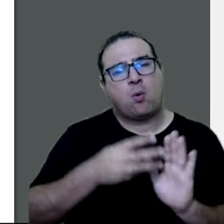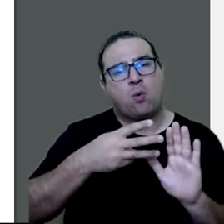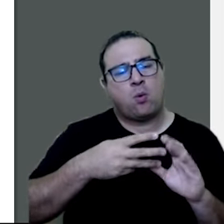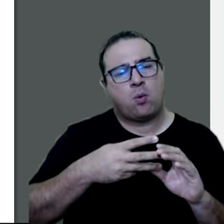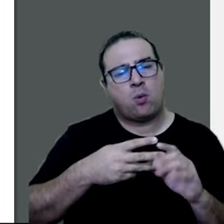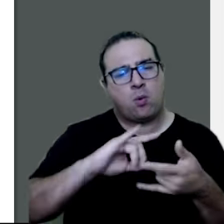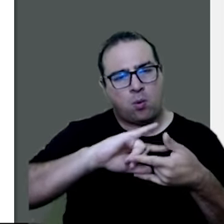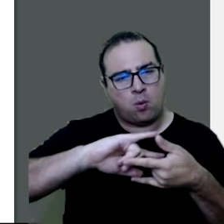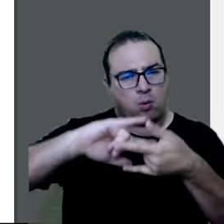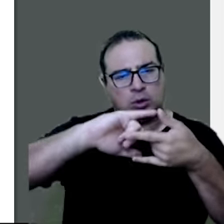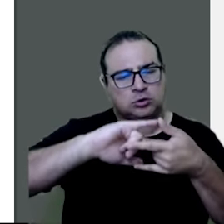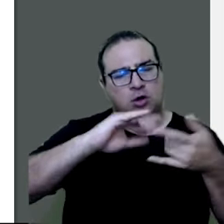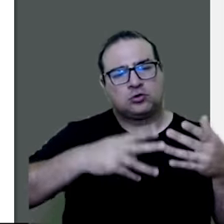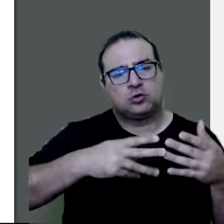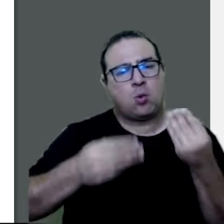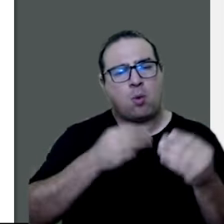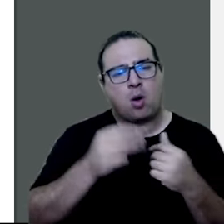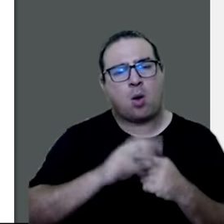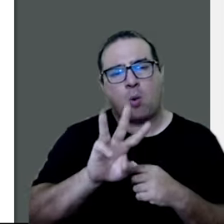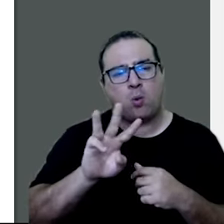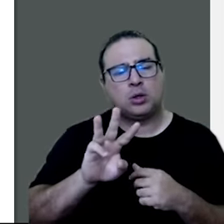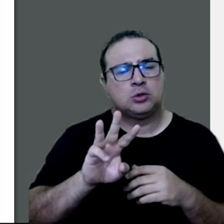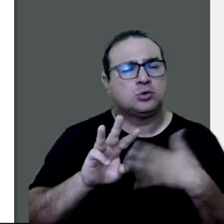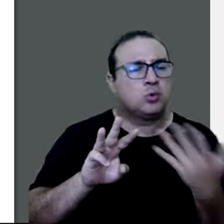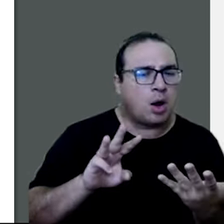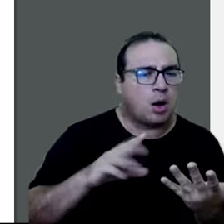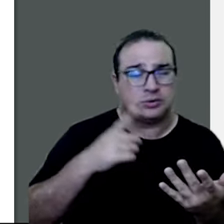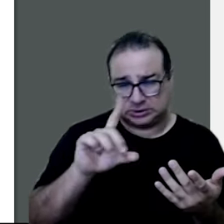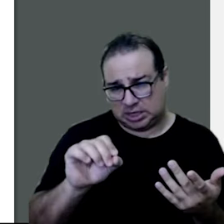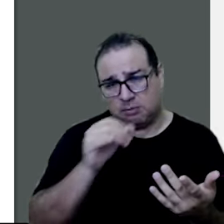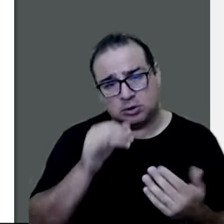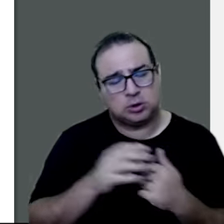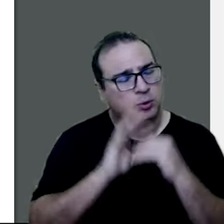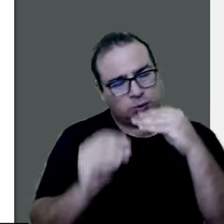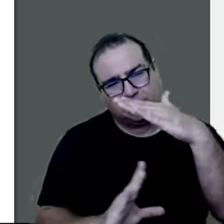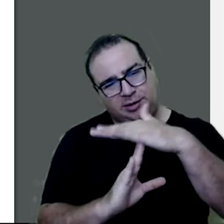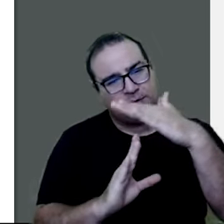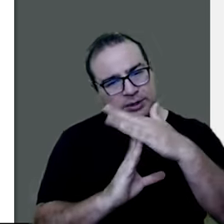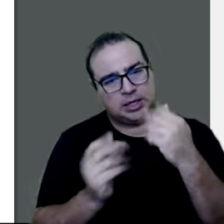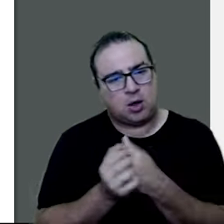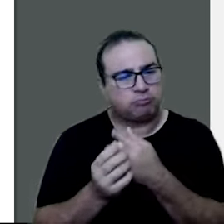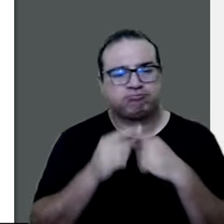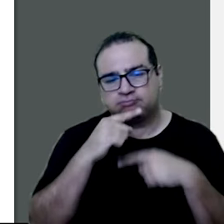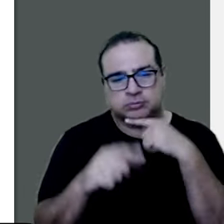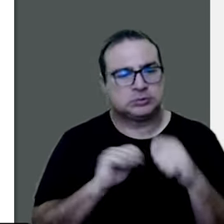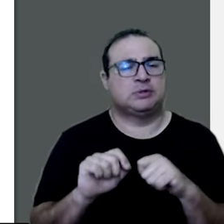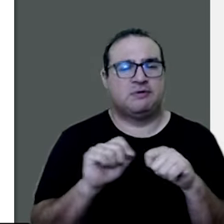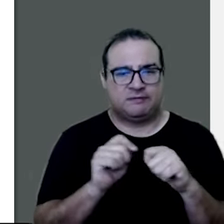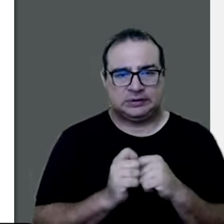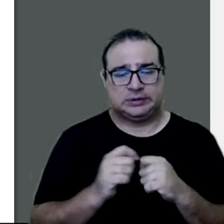10 então repara pessoal isso é um ponto que é tudo tem limite limitações a o